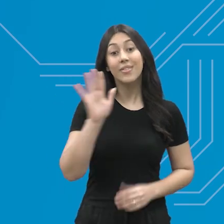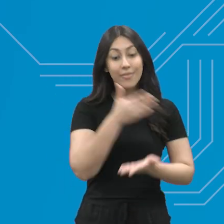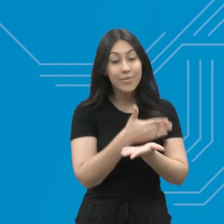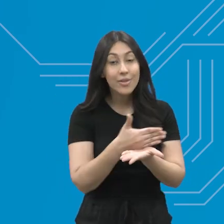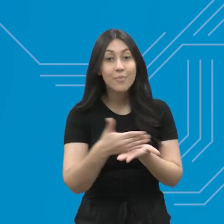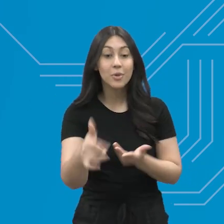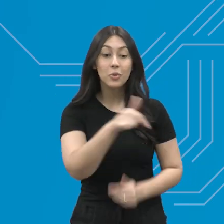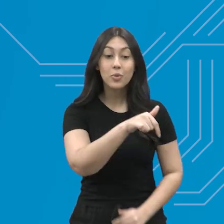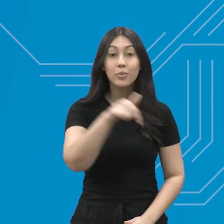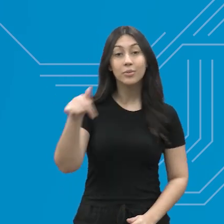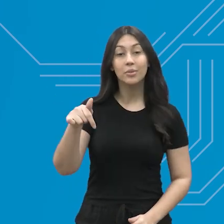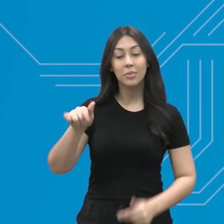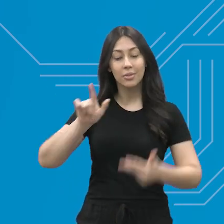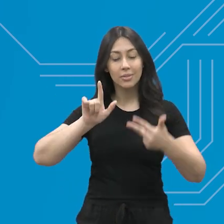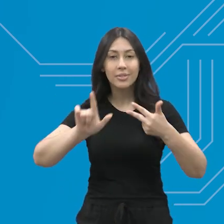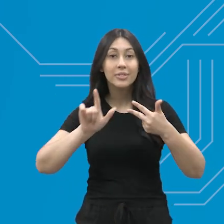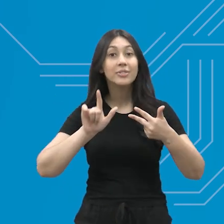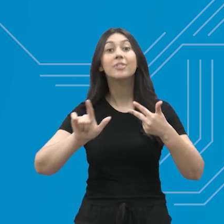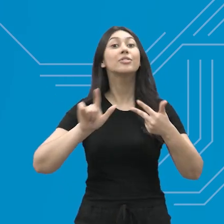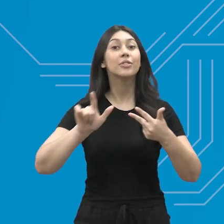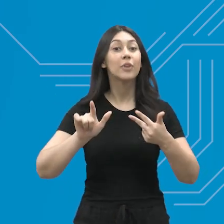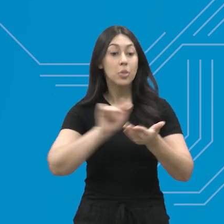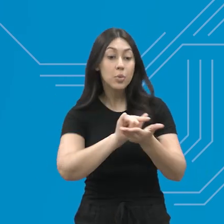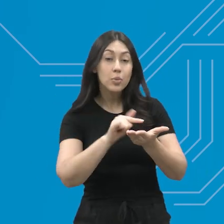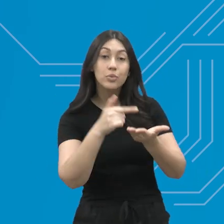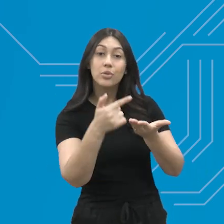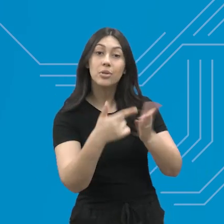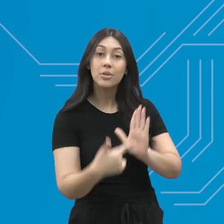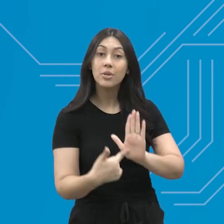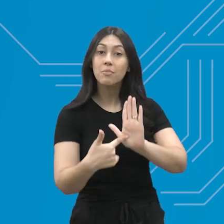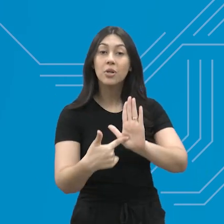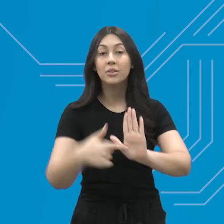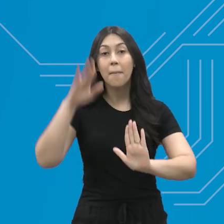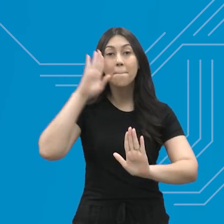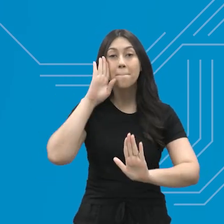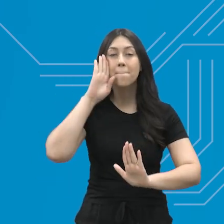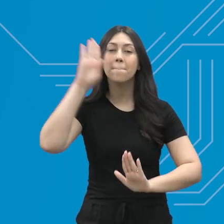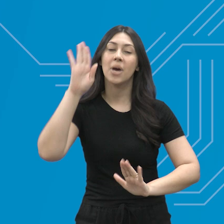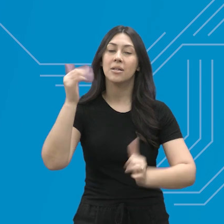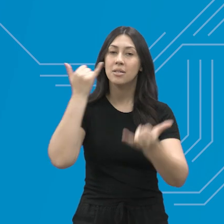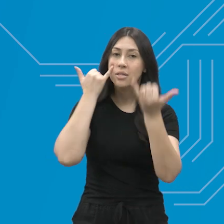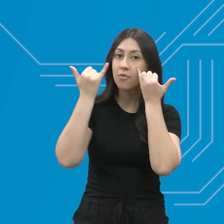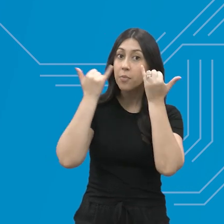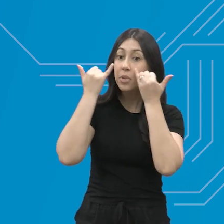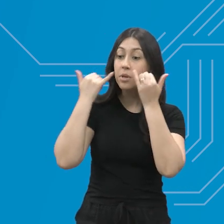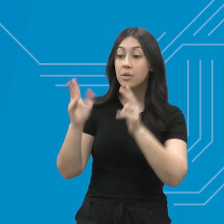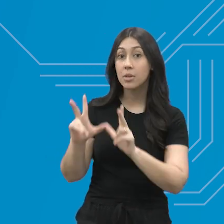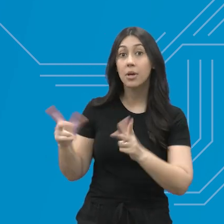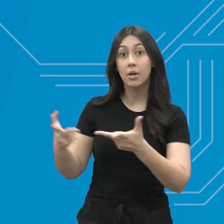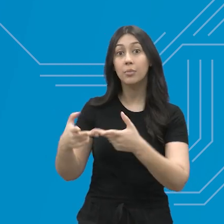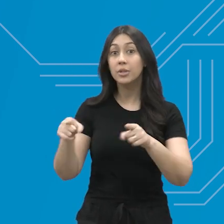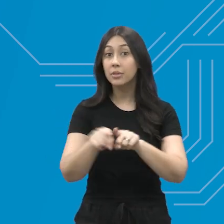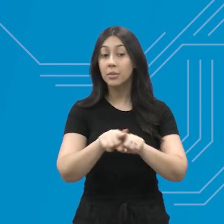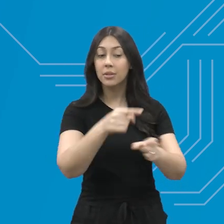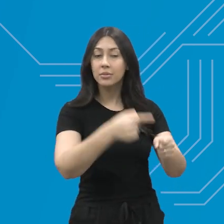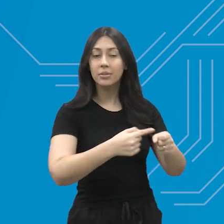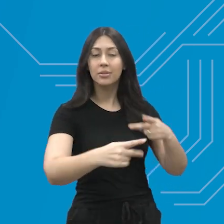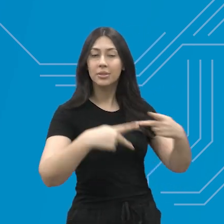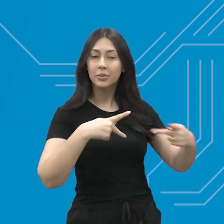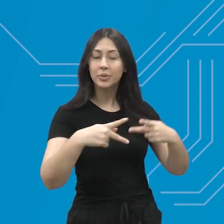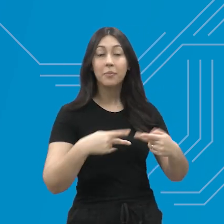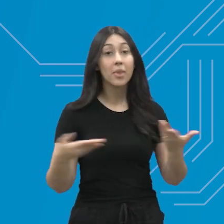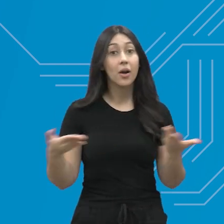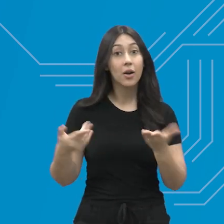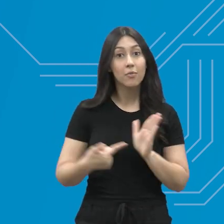Olá, está no ar o Semana Legislativa, nosso jornal com as notícias que marcaram a semana na Câmara e na cidade. Vamos